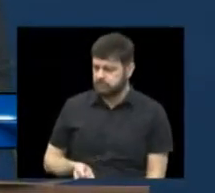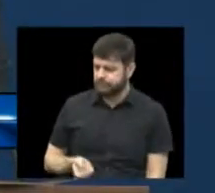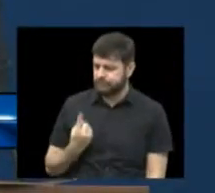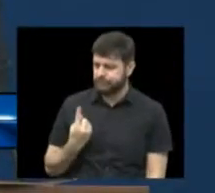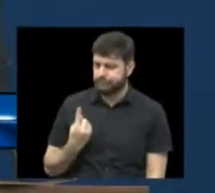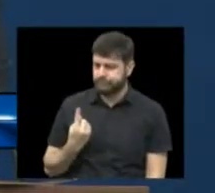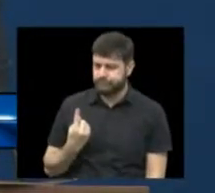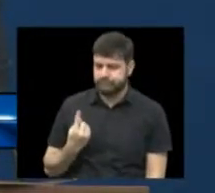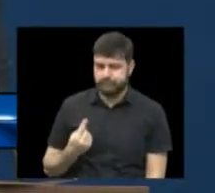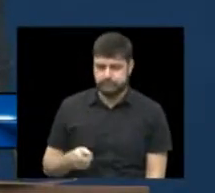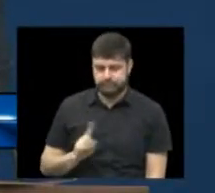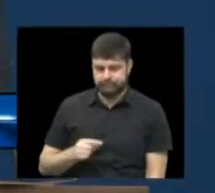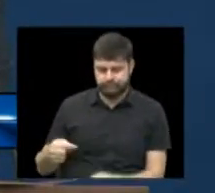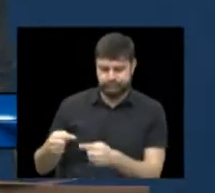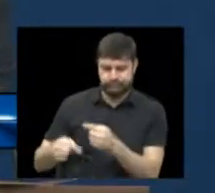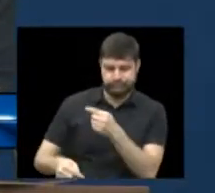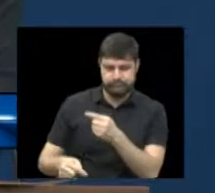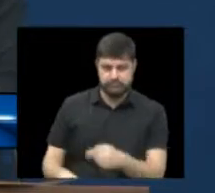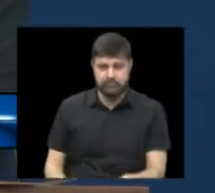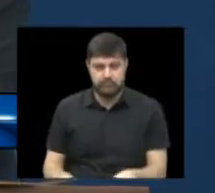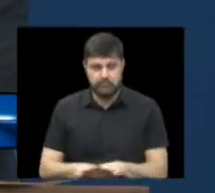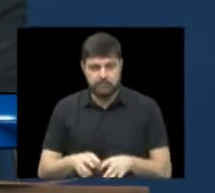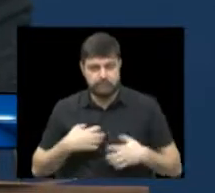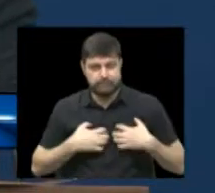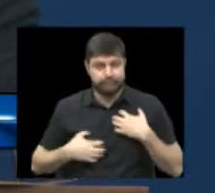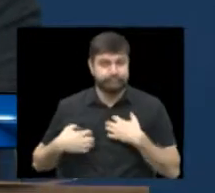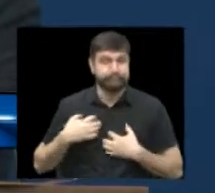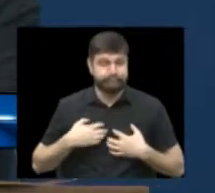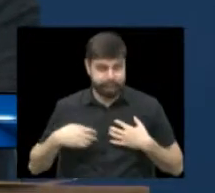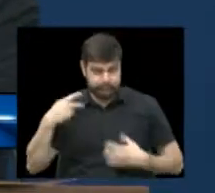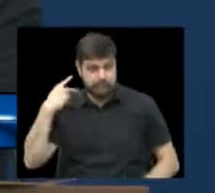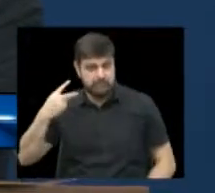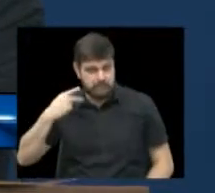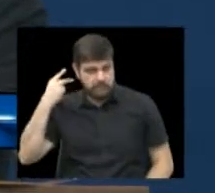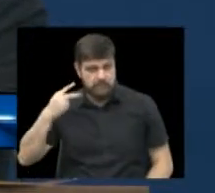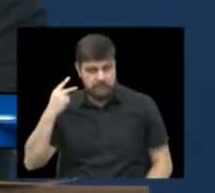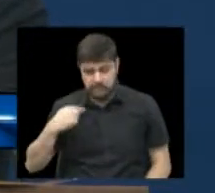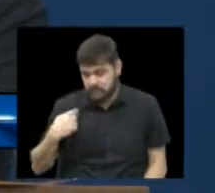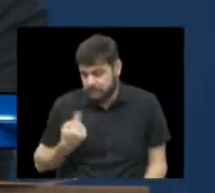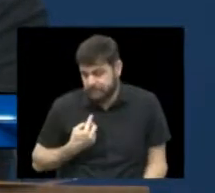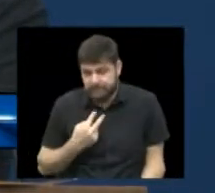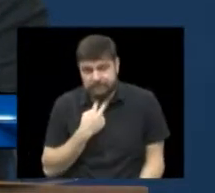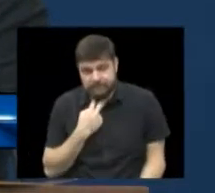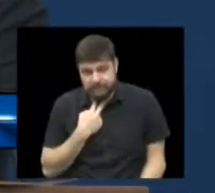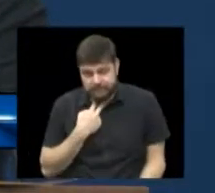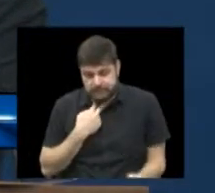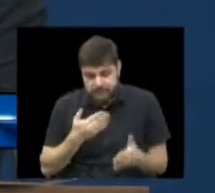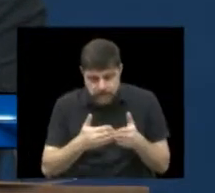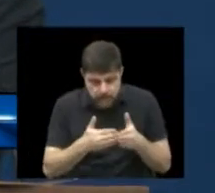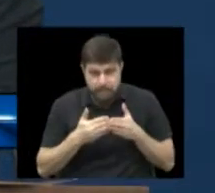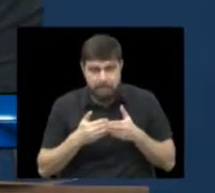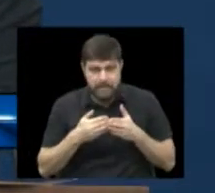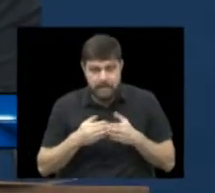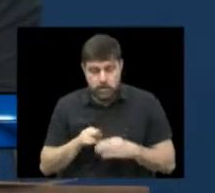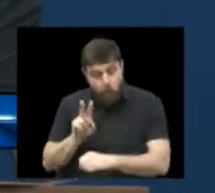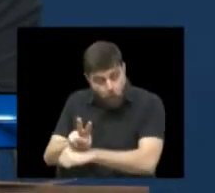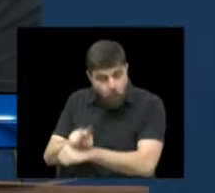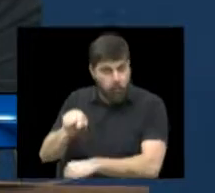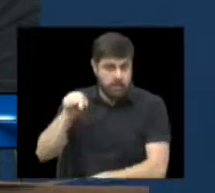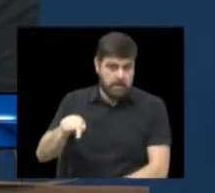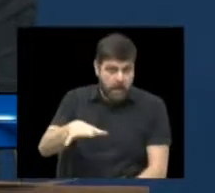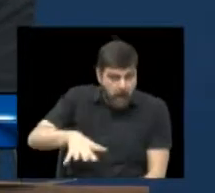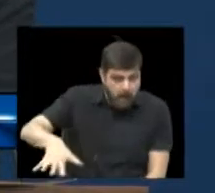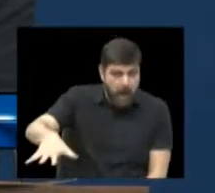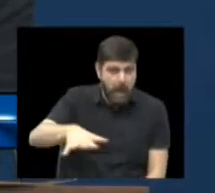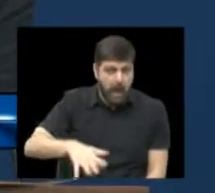da população, a insatisfação de nós, vereadores, que não temos os nossos pedidos atendidos, uma situação